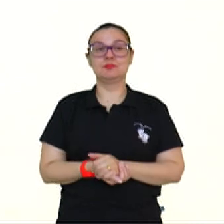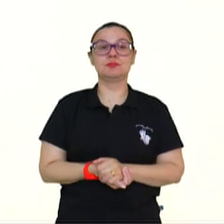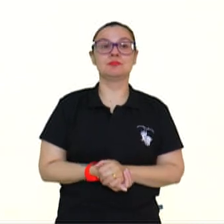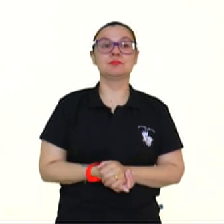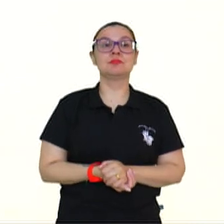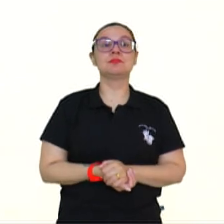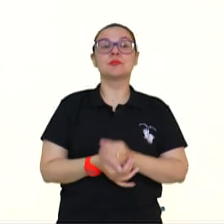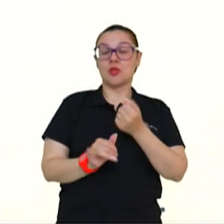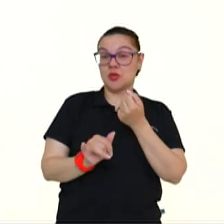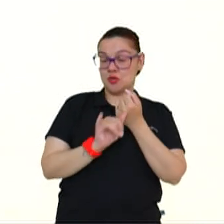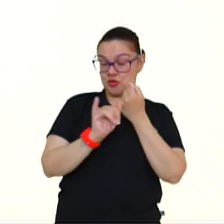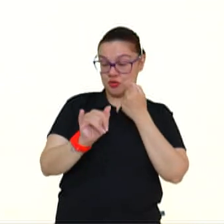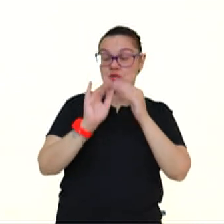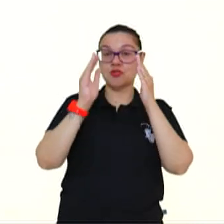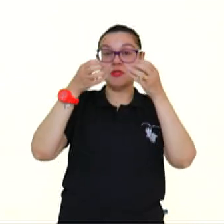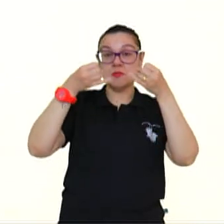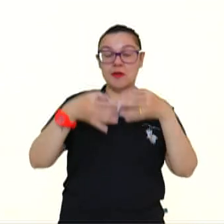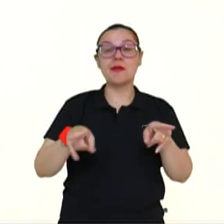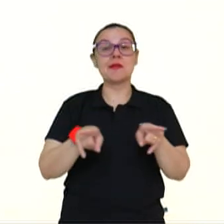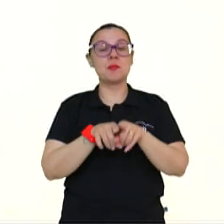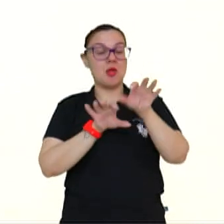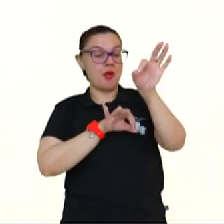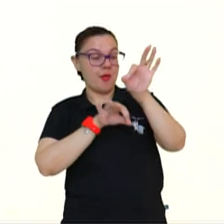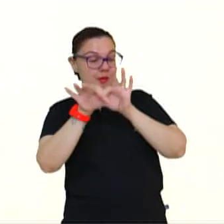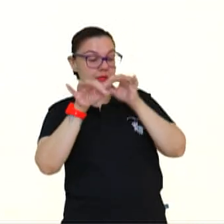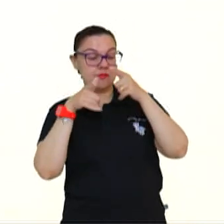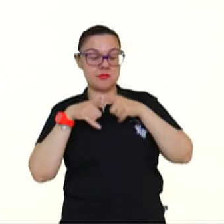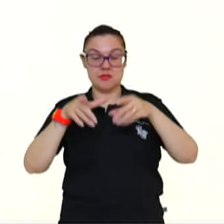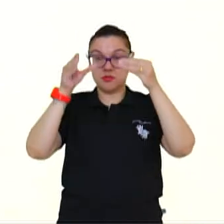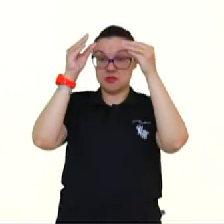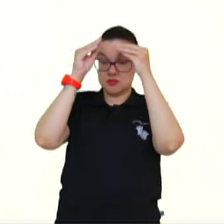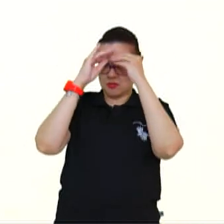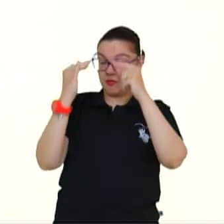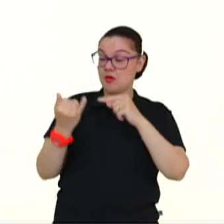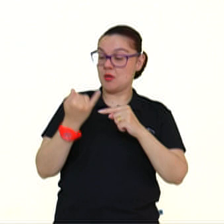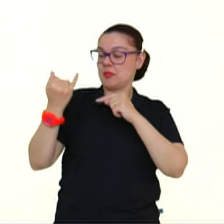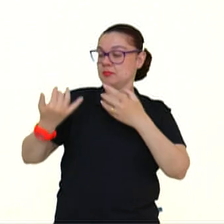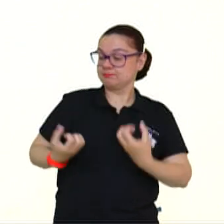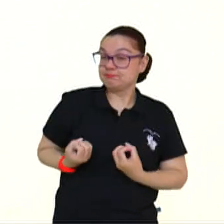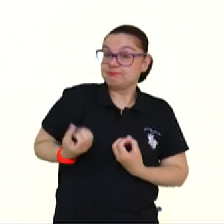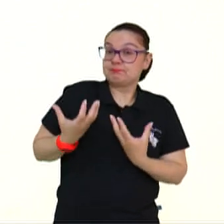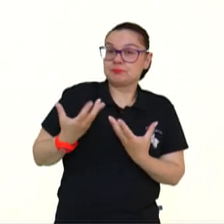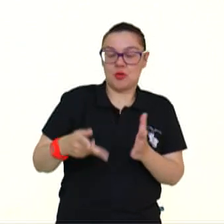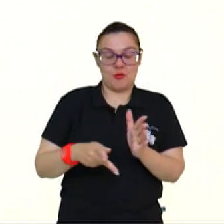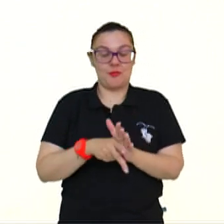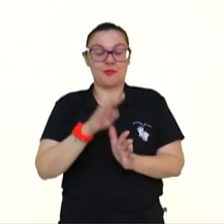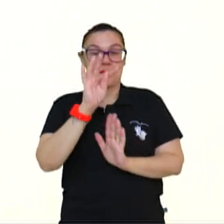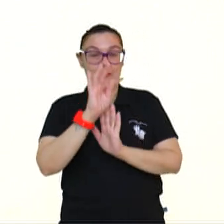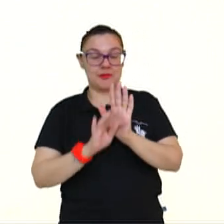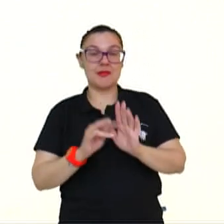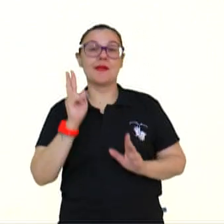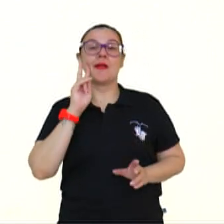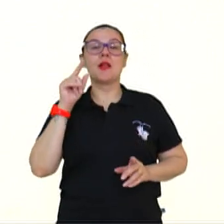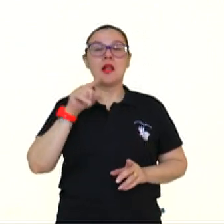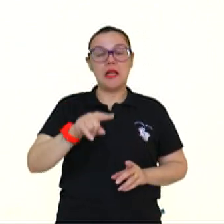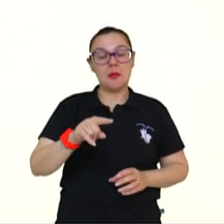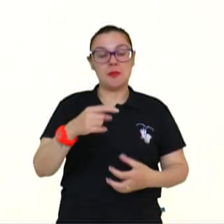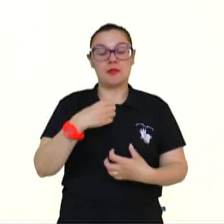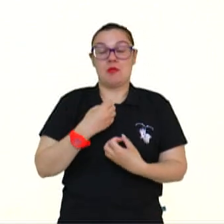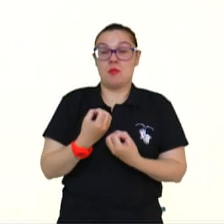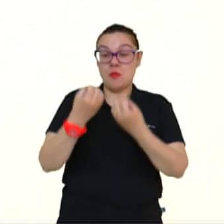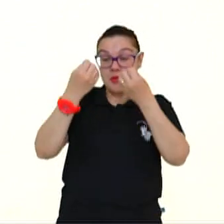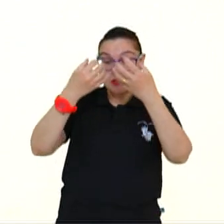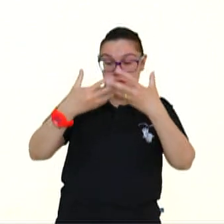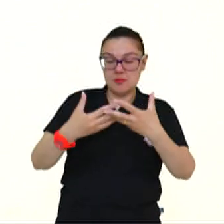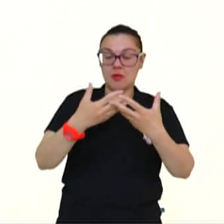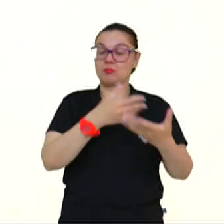disso. As figuras de linguagem são importantes recursos para dar mais expressividade ao texto. Lembra aquela história? Quando eu quero descrever algo